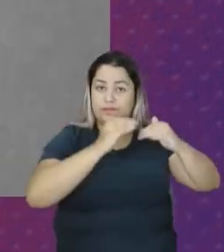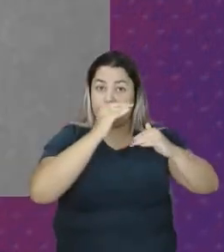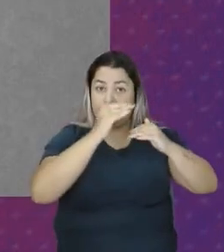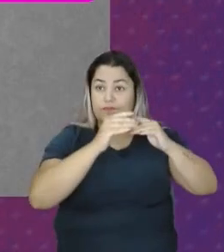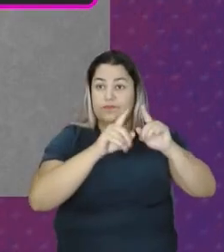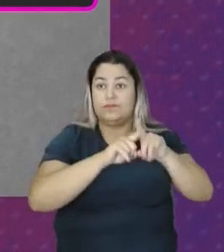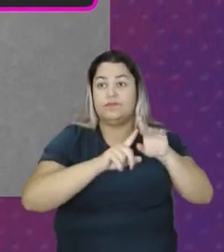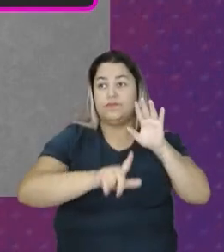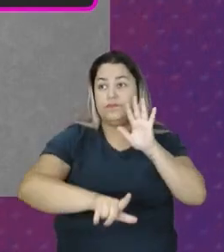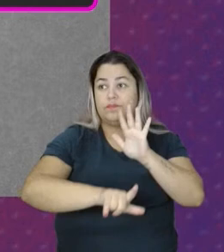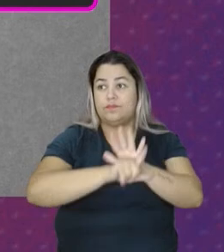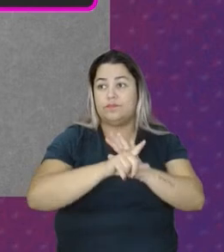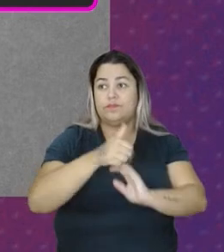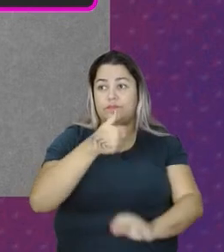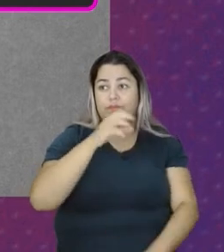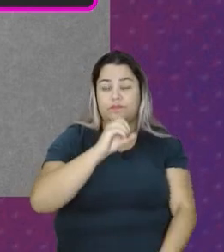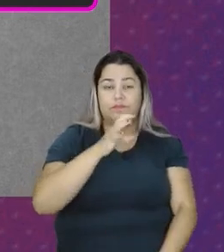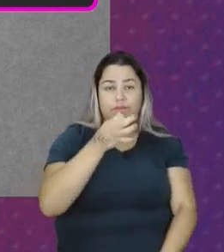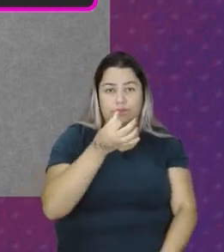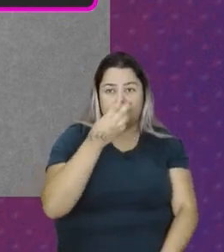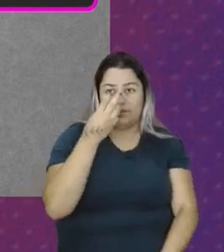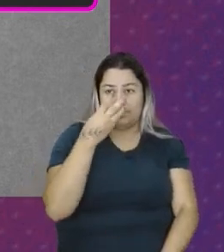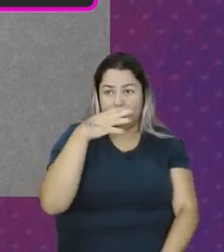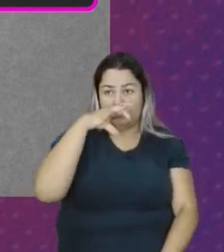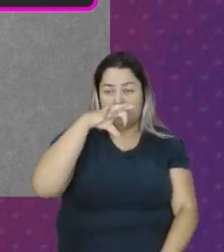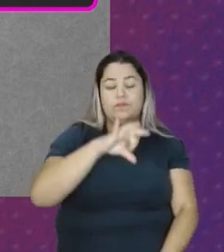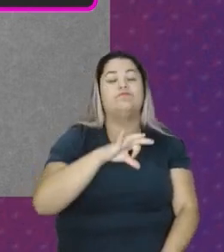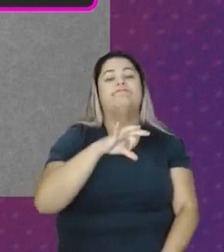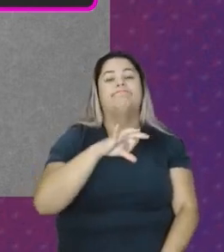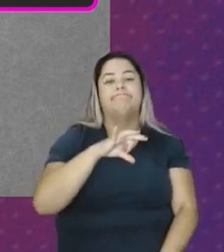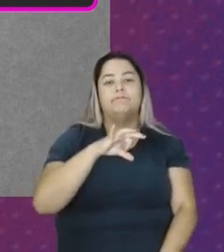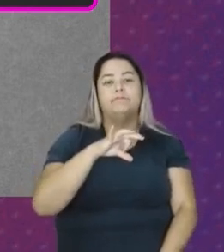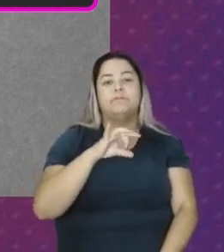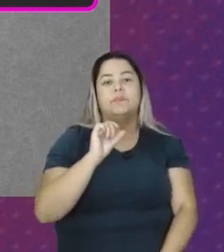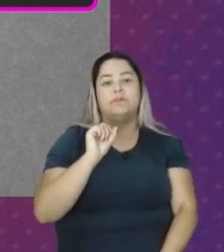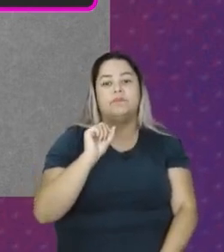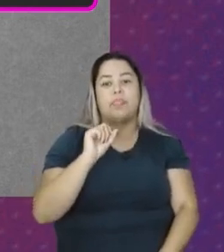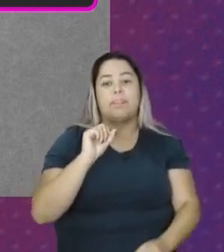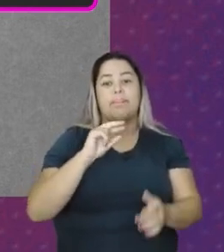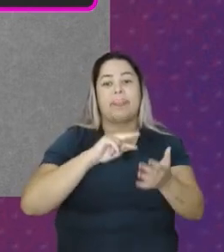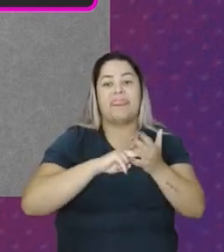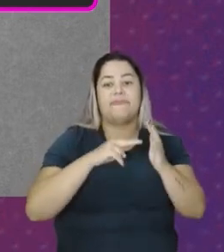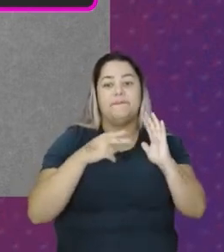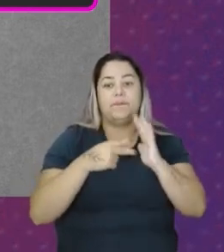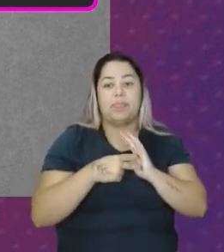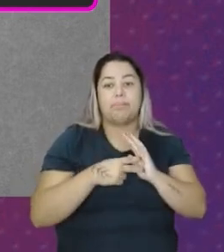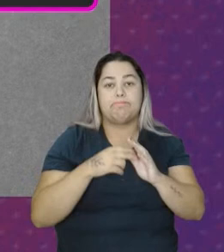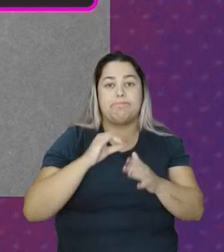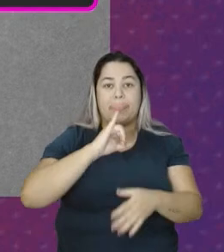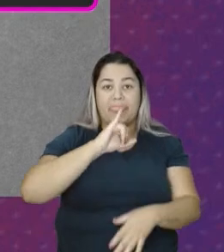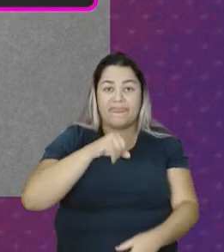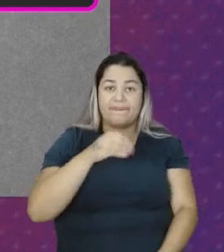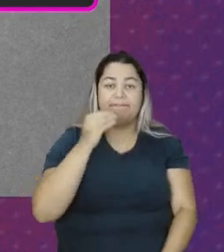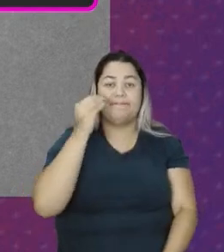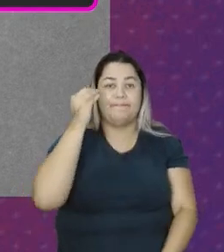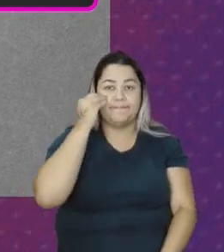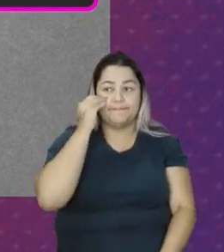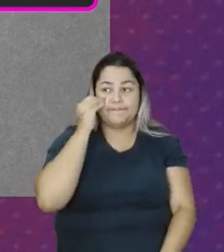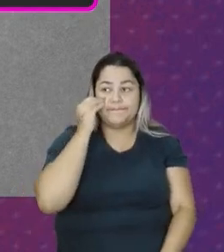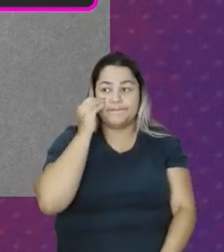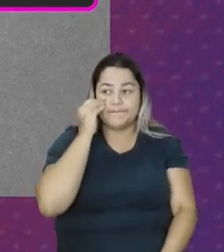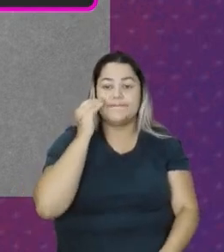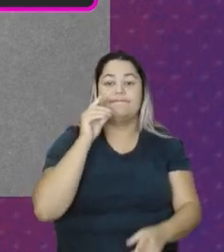a Lei 10.639, ela serve para dar essa oportunidade para